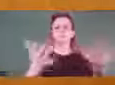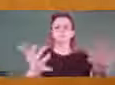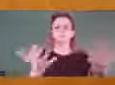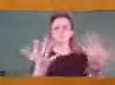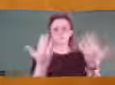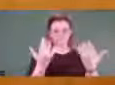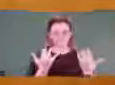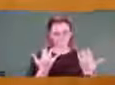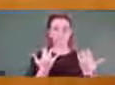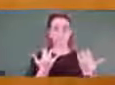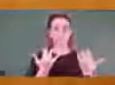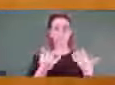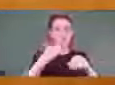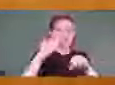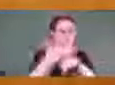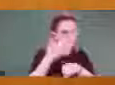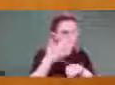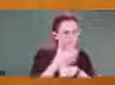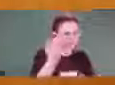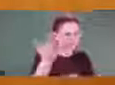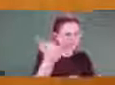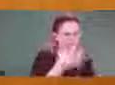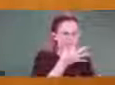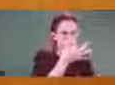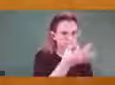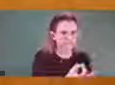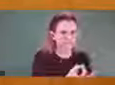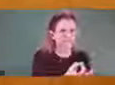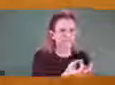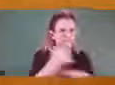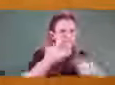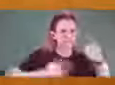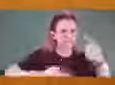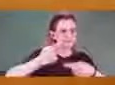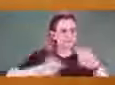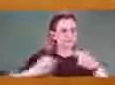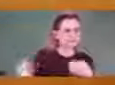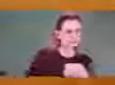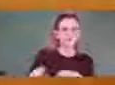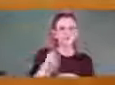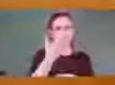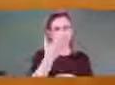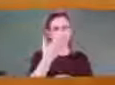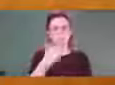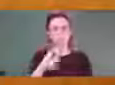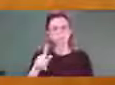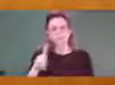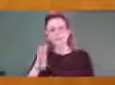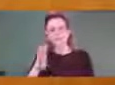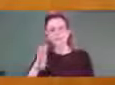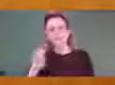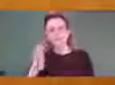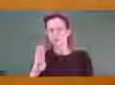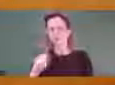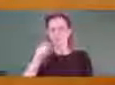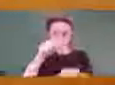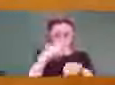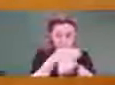participe com as suas sugestões vamos debater o novo programa do PSB a sua participação é fundamental